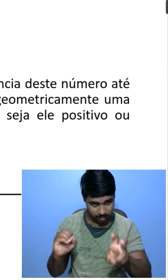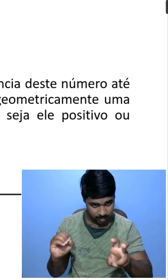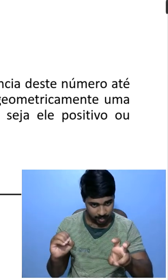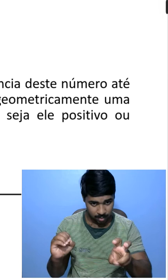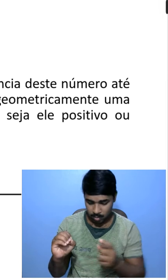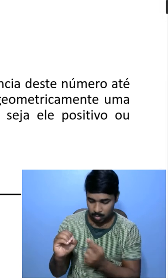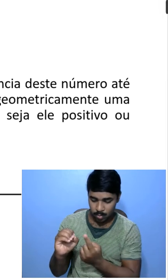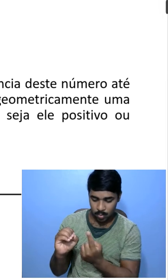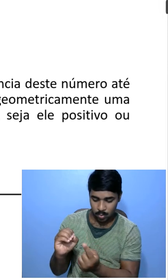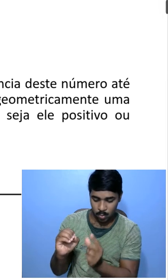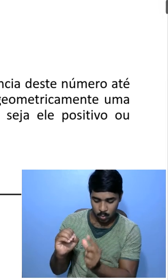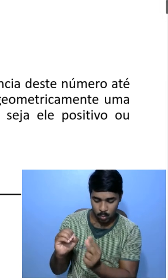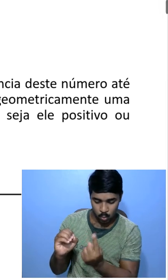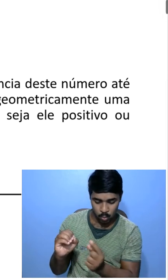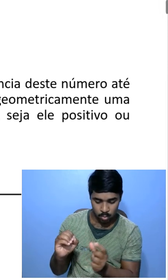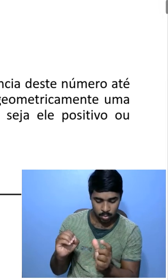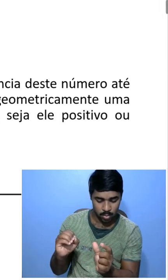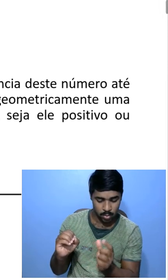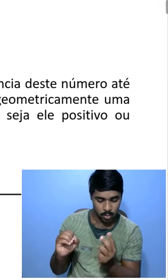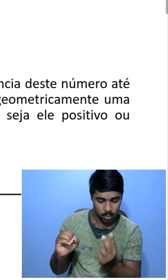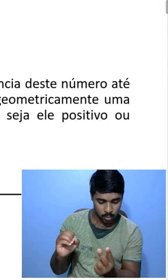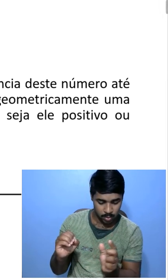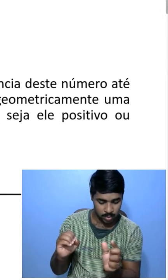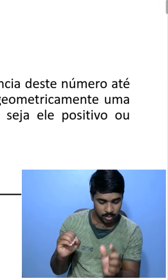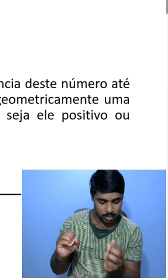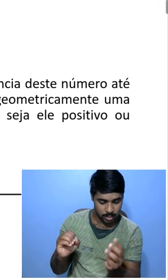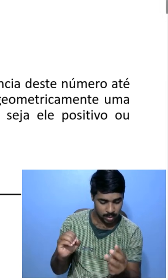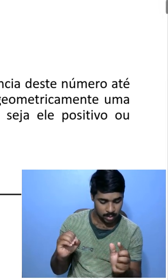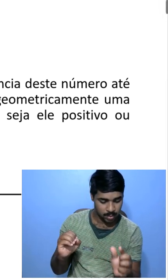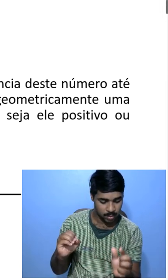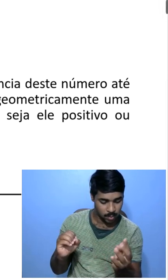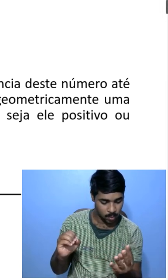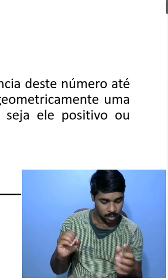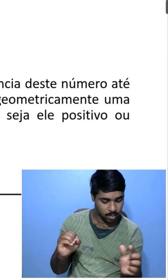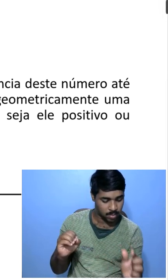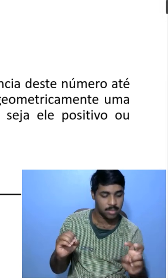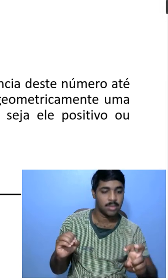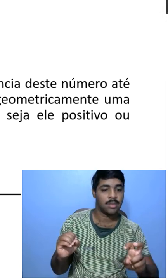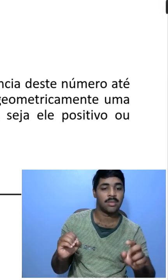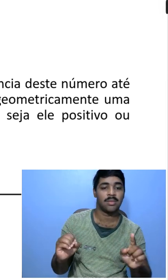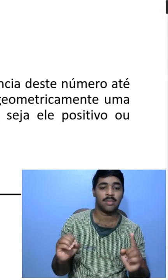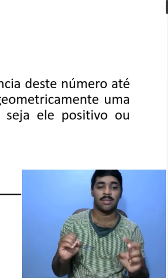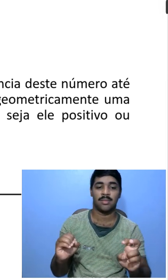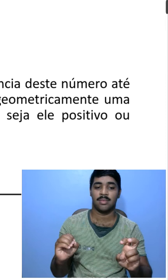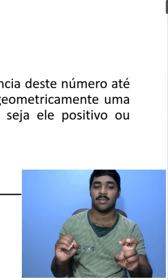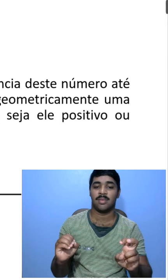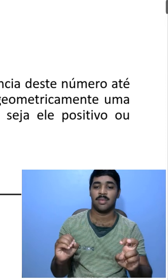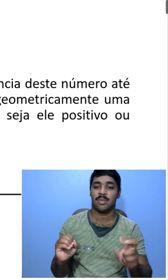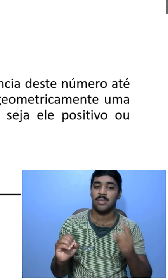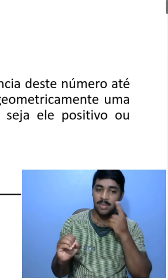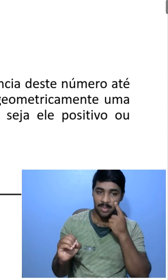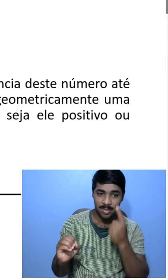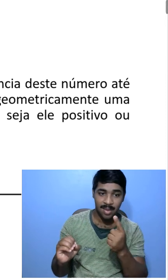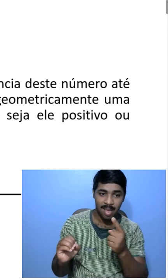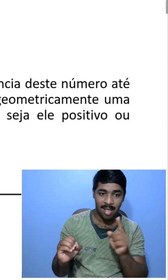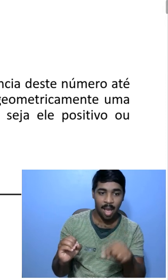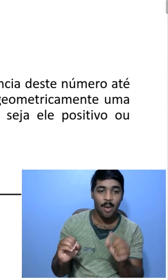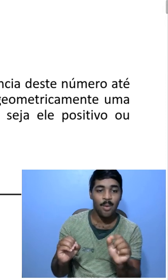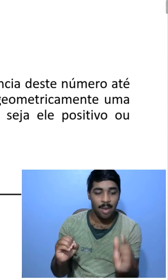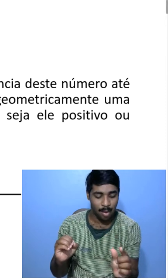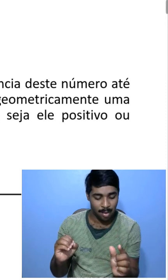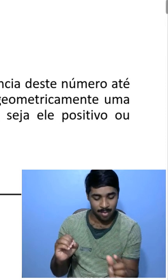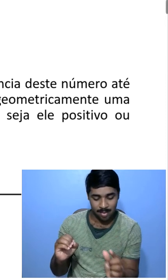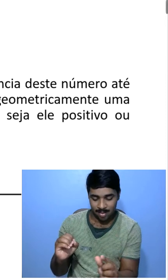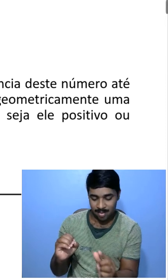de 5, o módulo do número 5, ele é igual a 5. Isso significa que o 5 está 5 unidades de distância